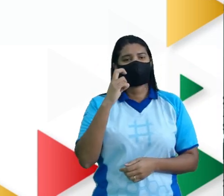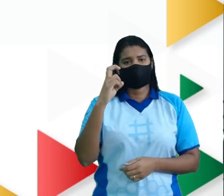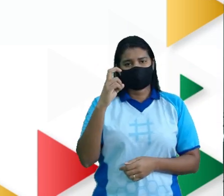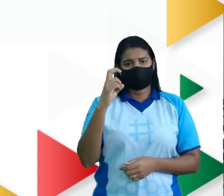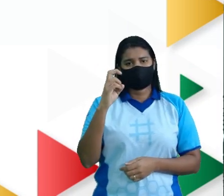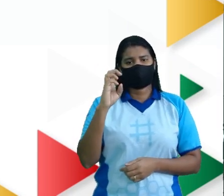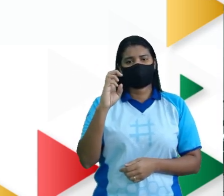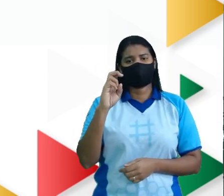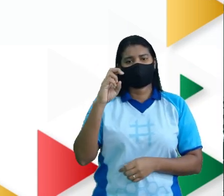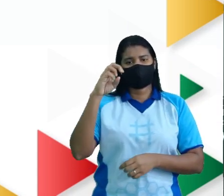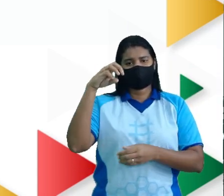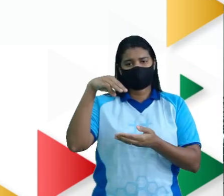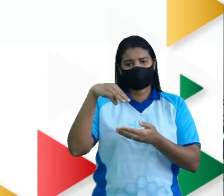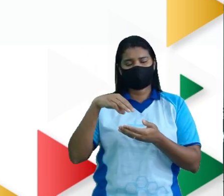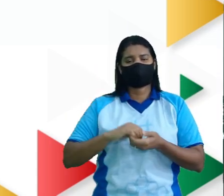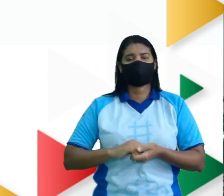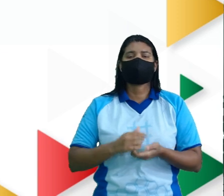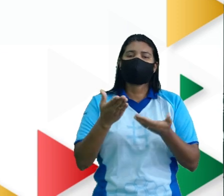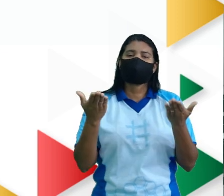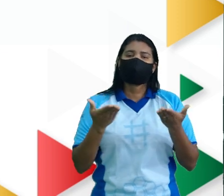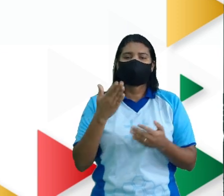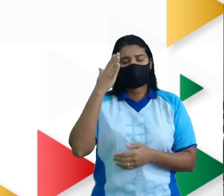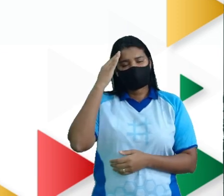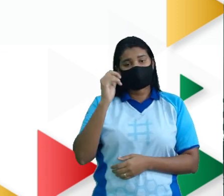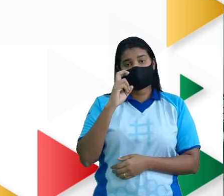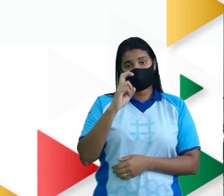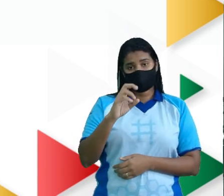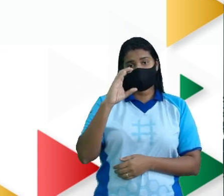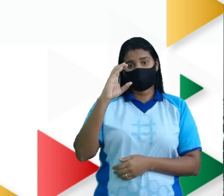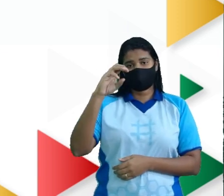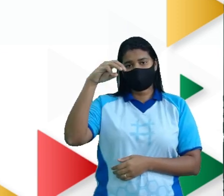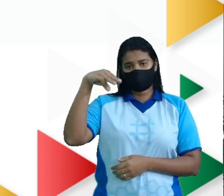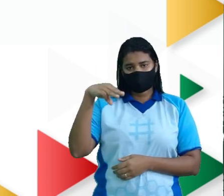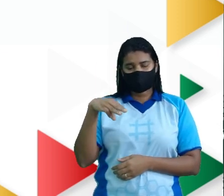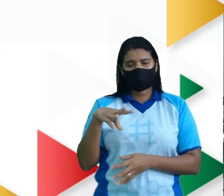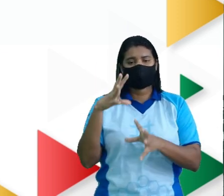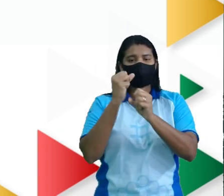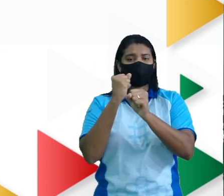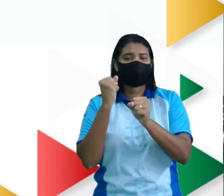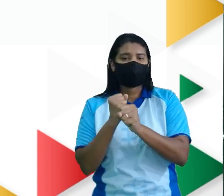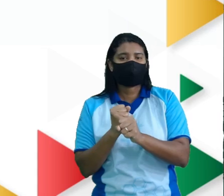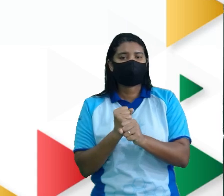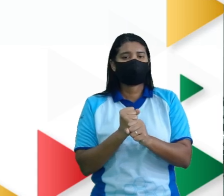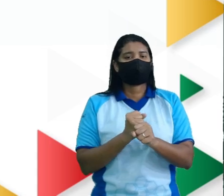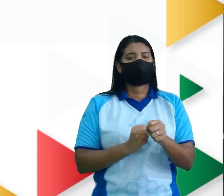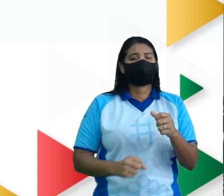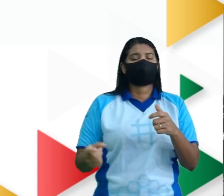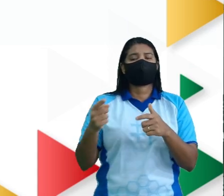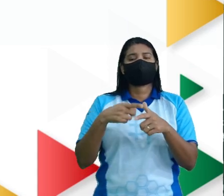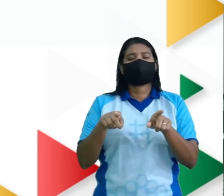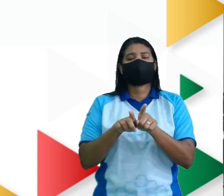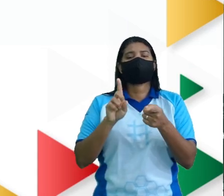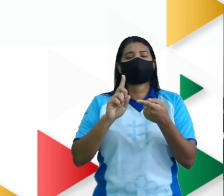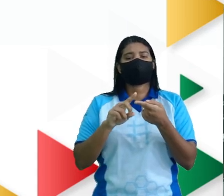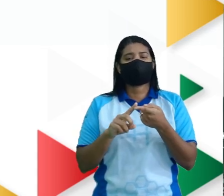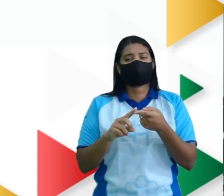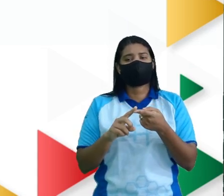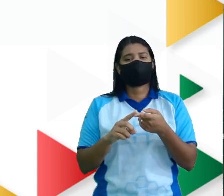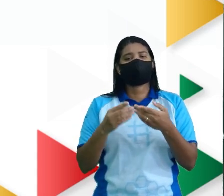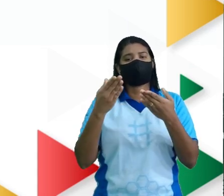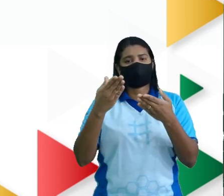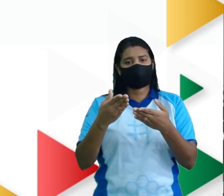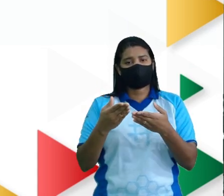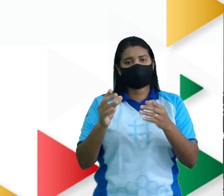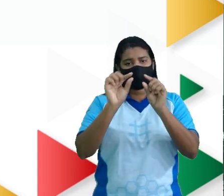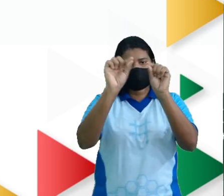centímetros. Então, você já sabe, soma dos ângulos internos e a abertura da medida do ângulo interno, você vai construir o